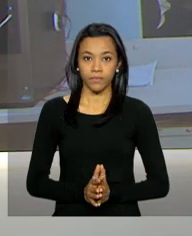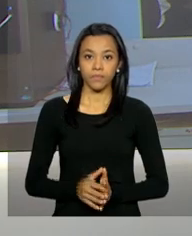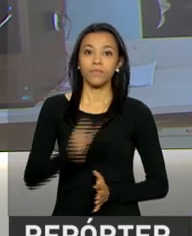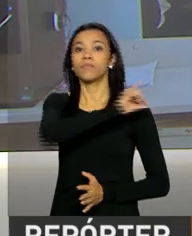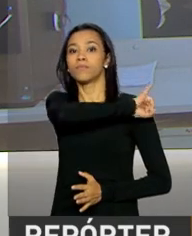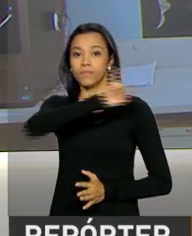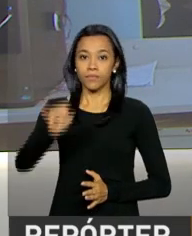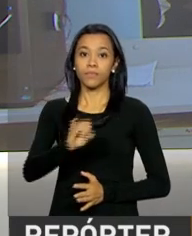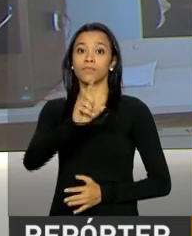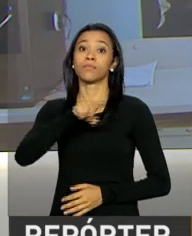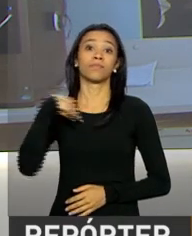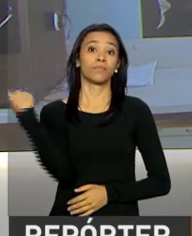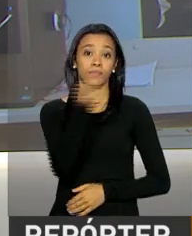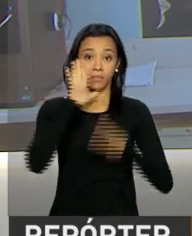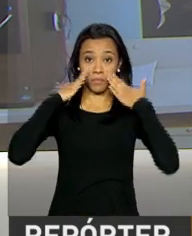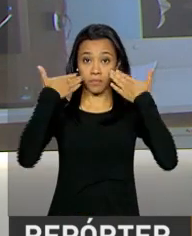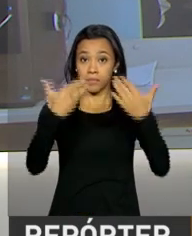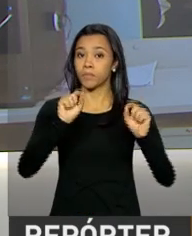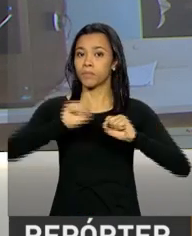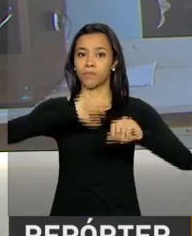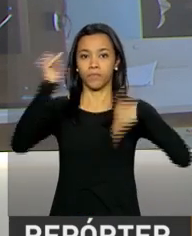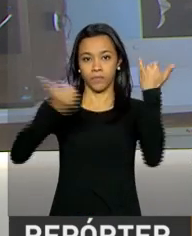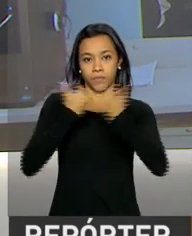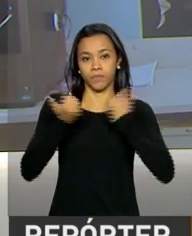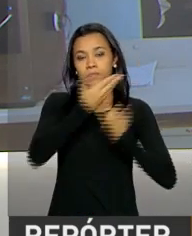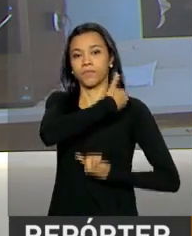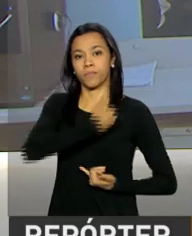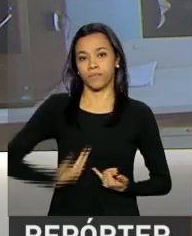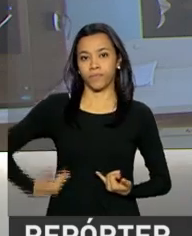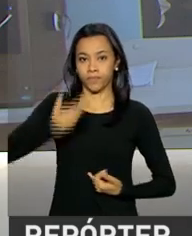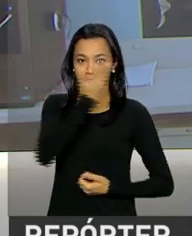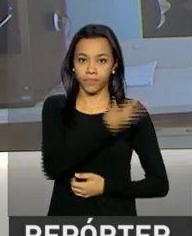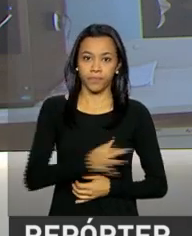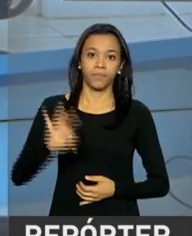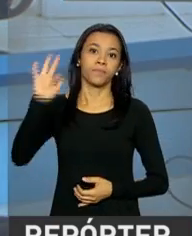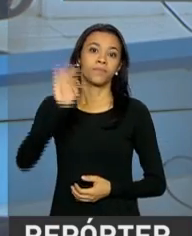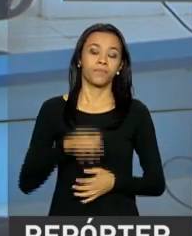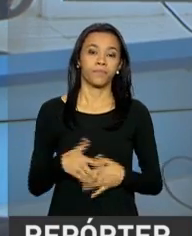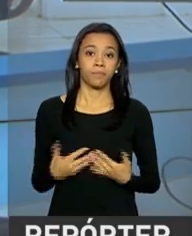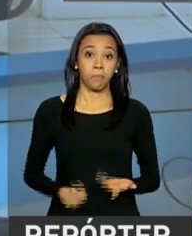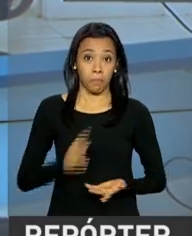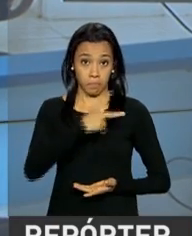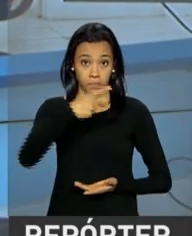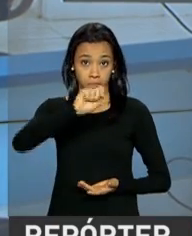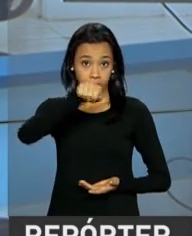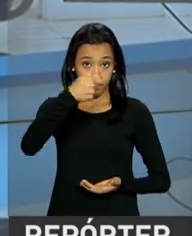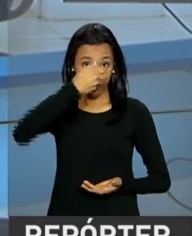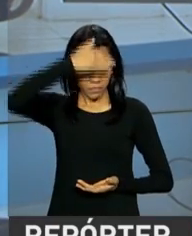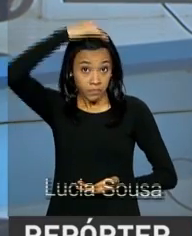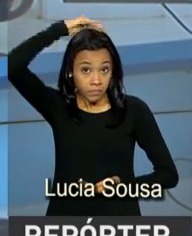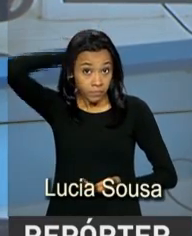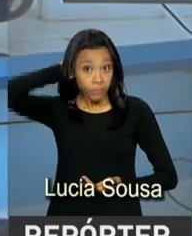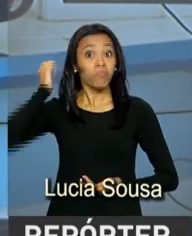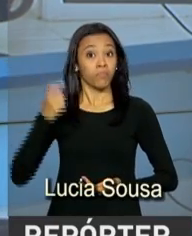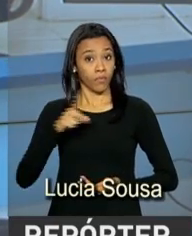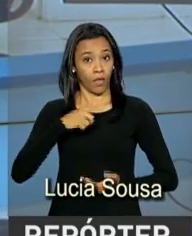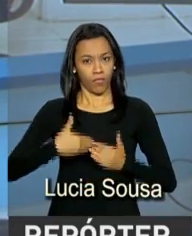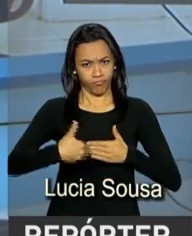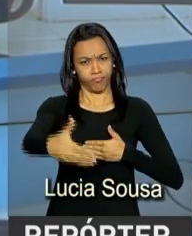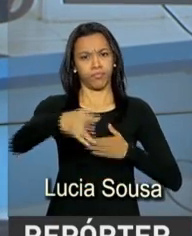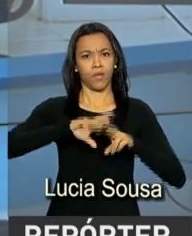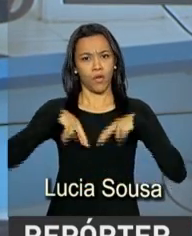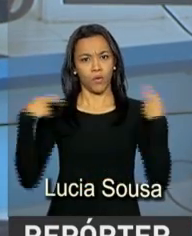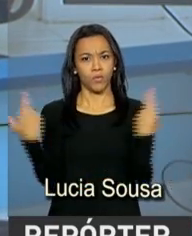Olá, estamos de volta com o repórter NBR e as notícias do governo federal. O presidente em exercício, Michel Temer, se reúne hoje